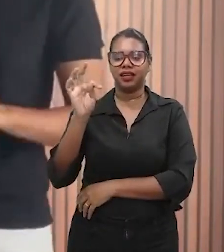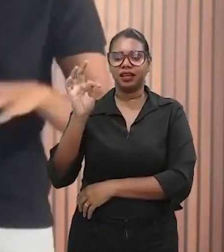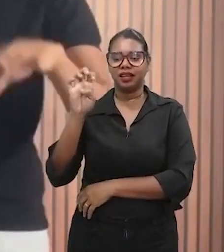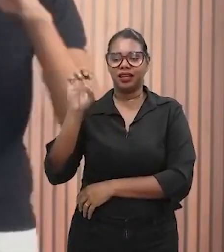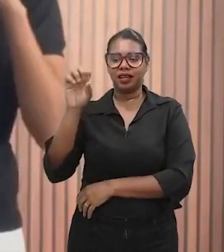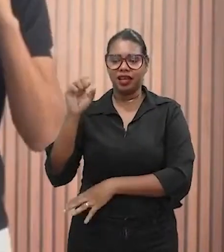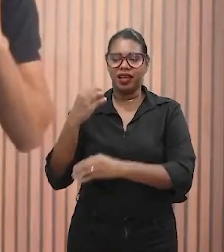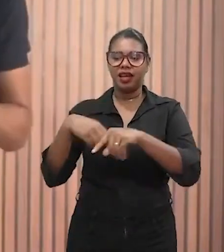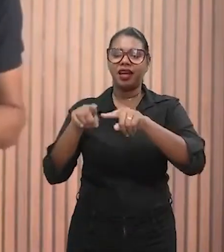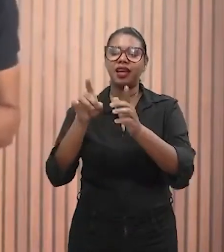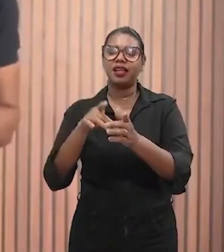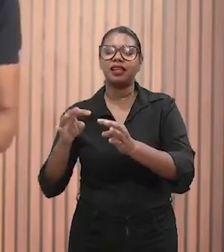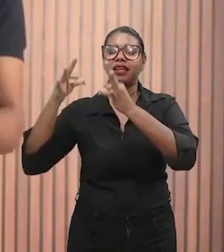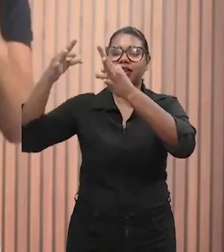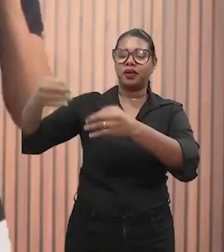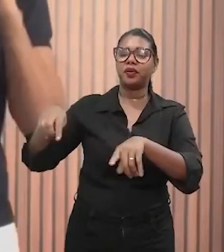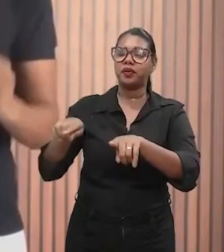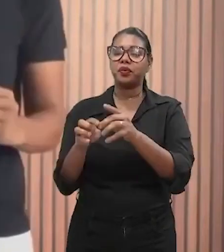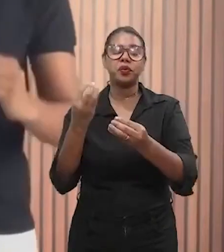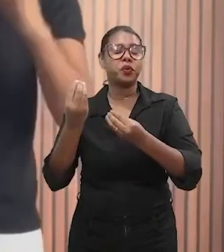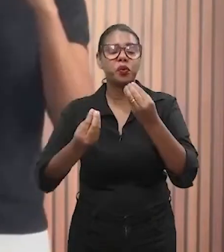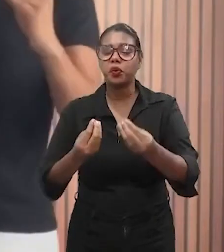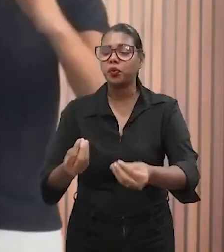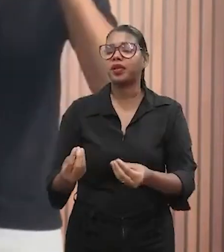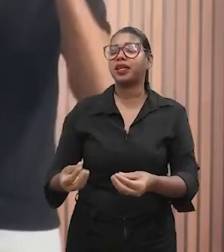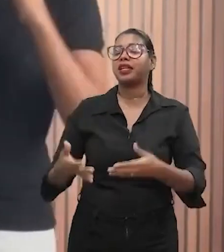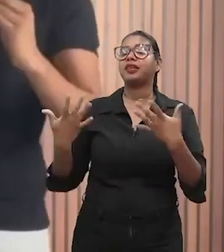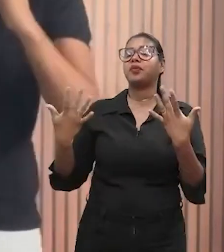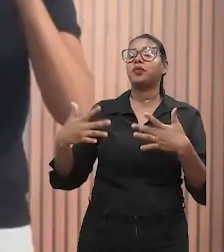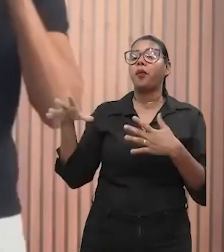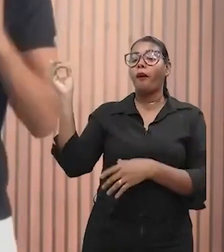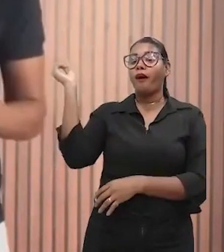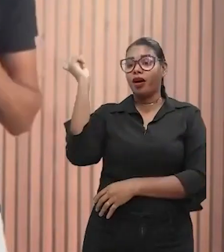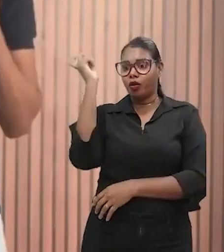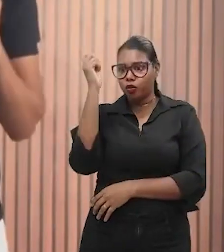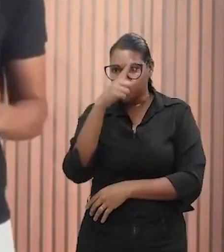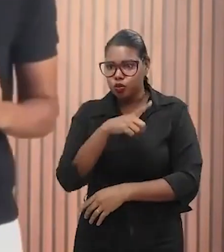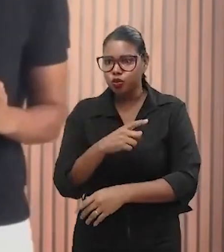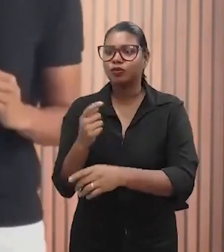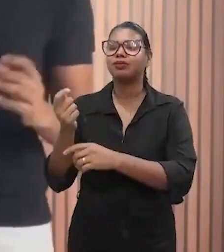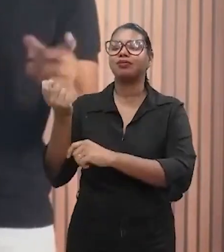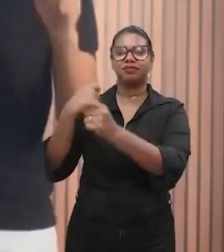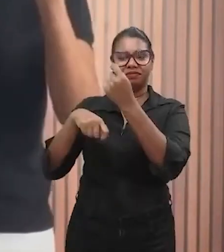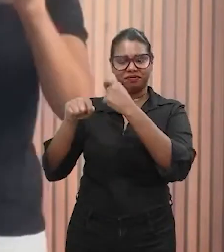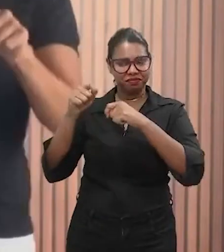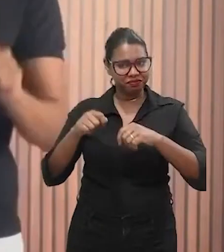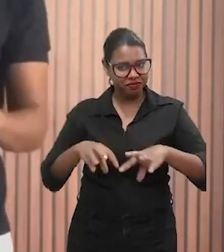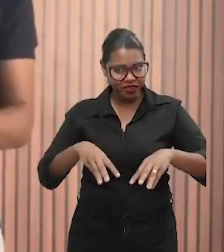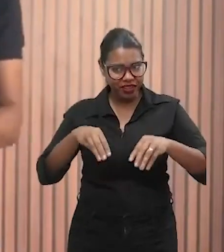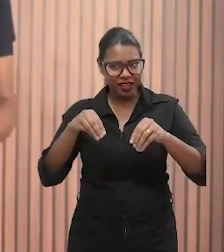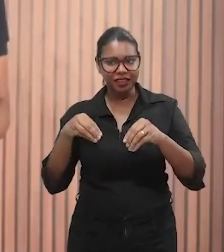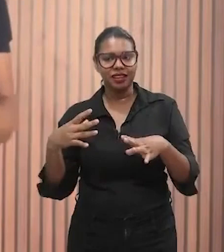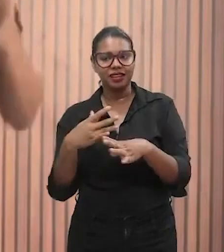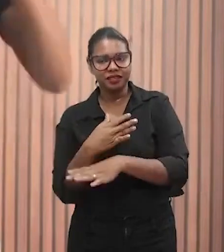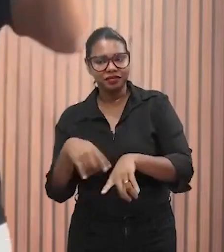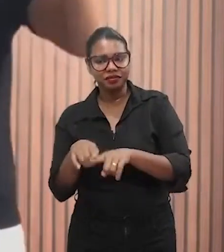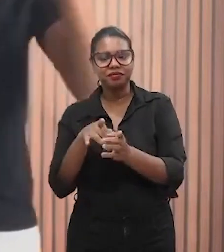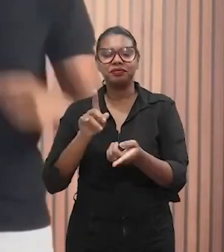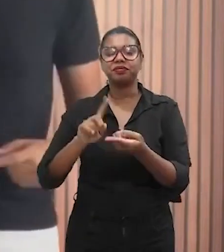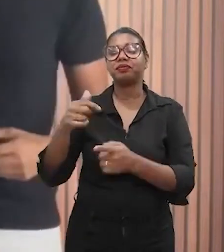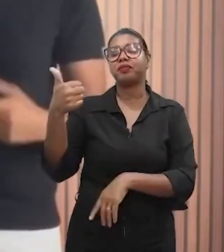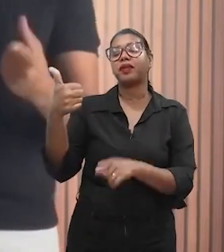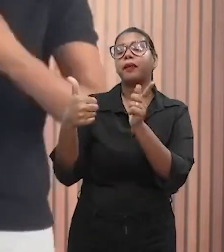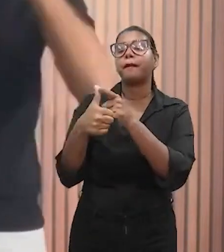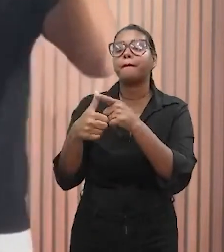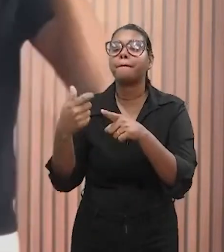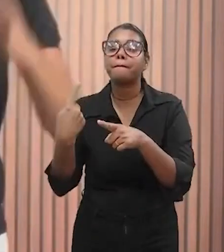viu? Tudo tem noção do quão era difícil administrar essa terra com os índios caetés aqui. Primeiro, por